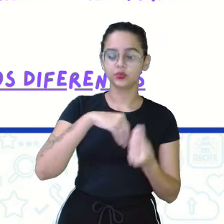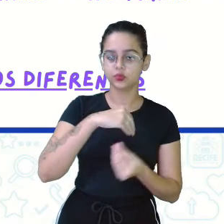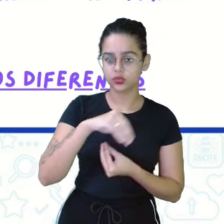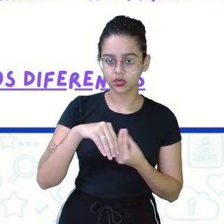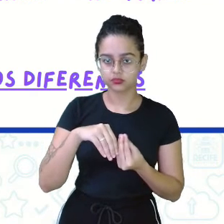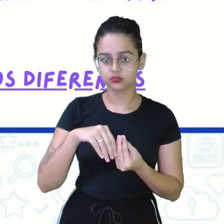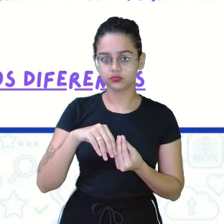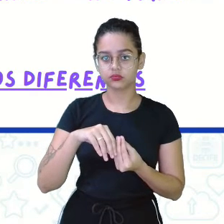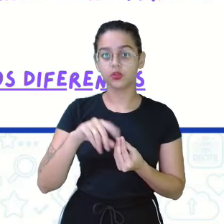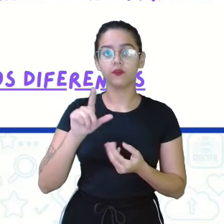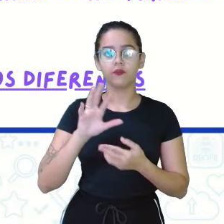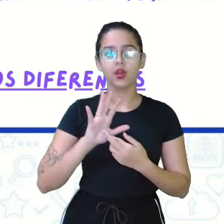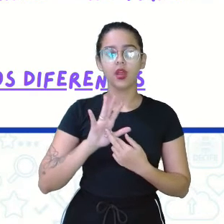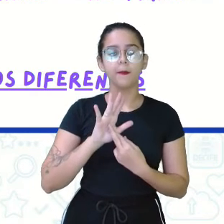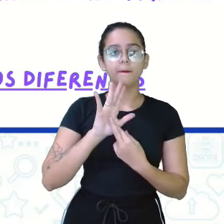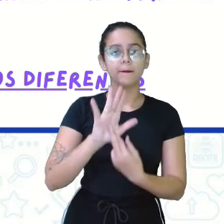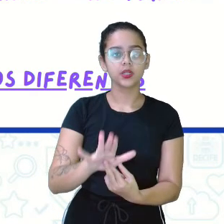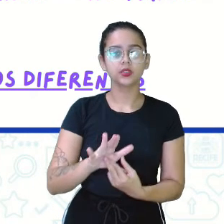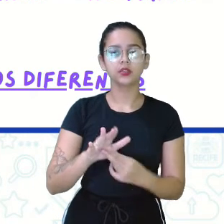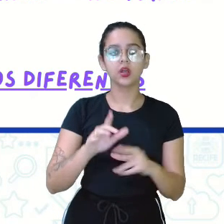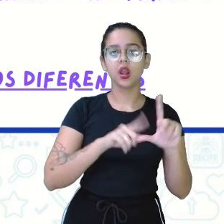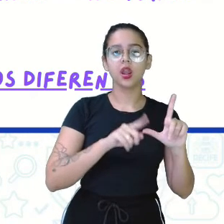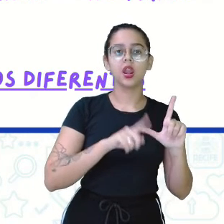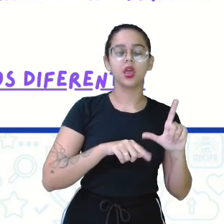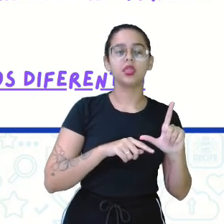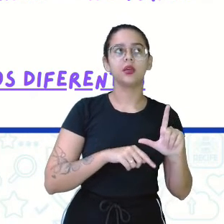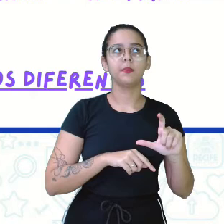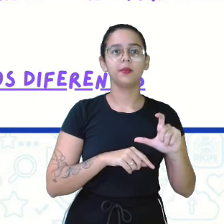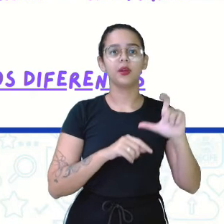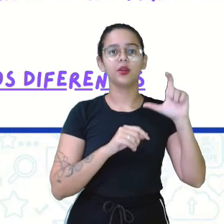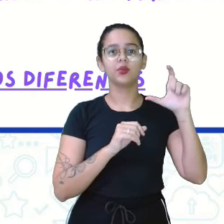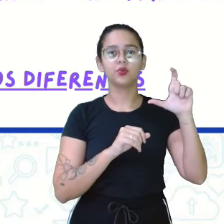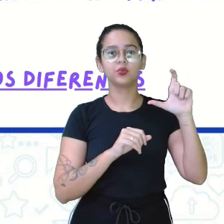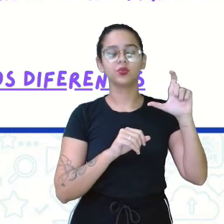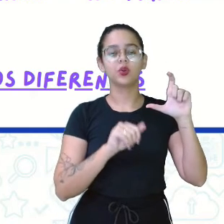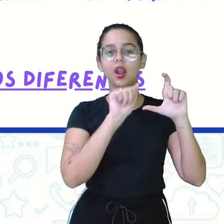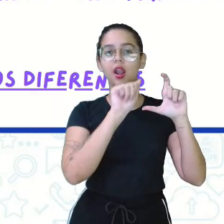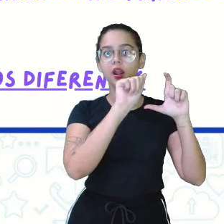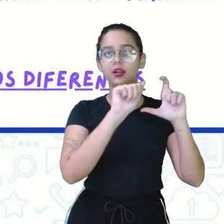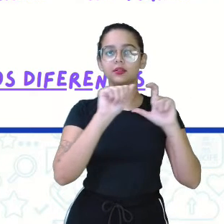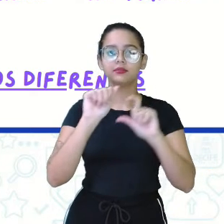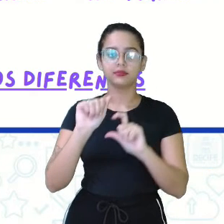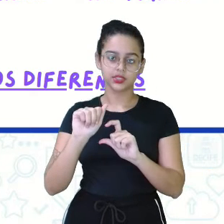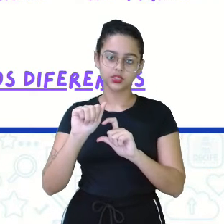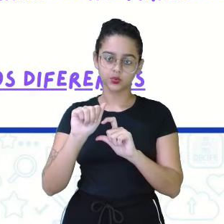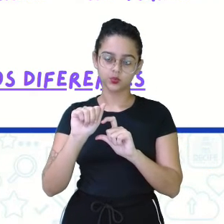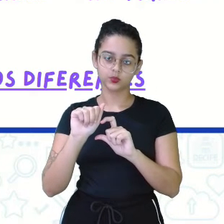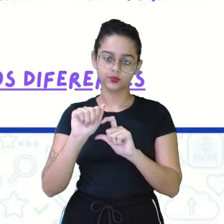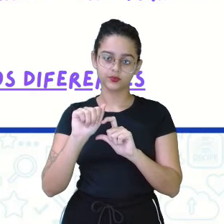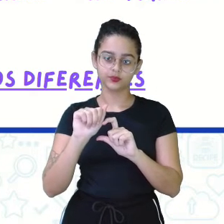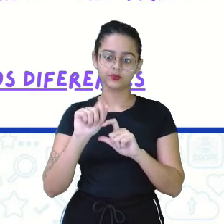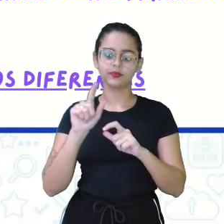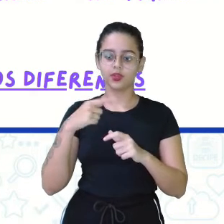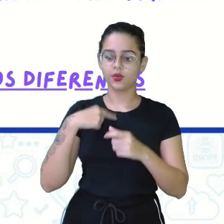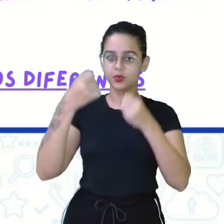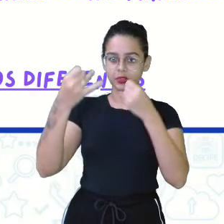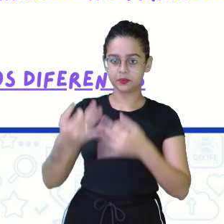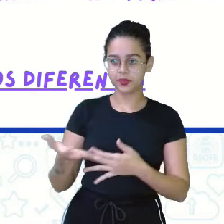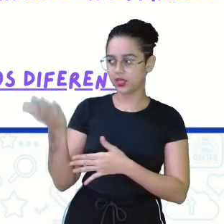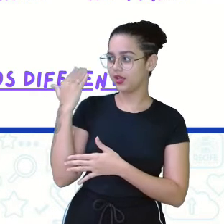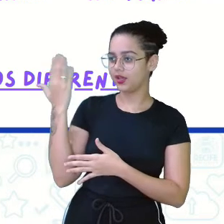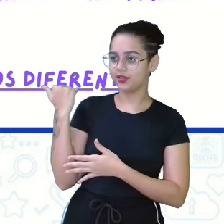Então, vai ser representado por letra maiúscula e minúscula. No caso, seria azão, azinho. Foi o que eu falei para